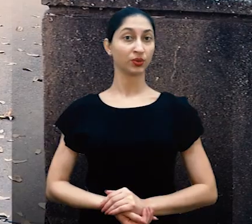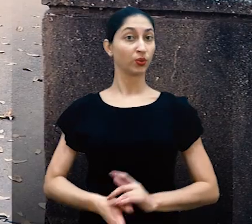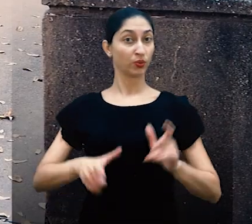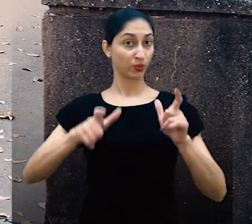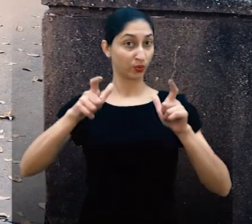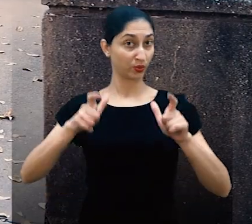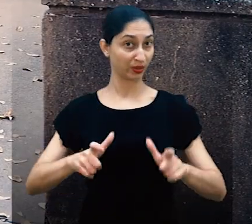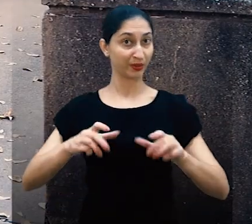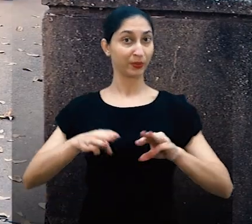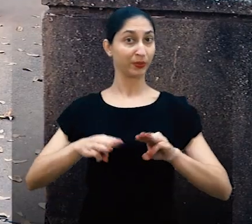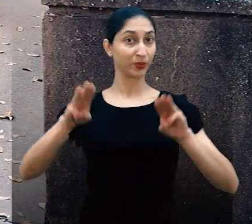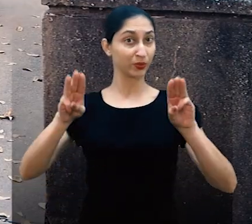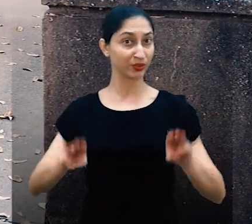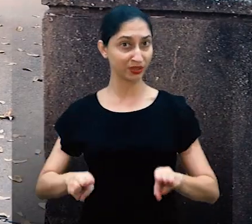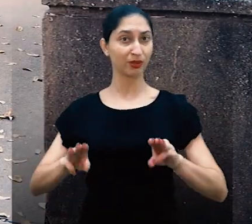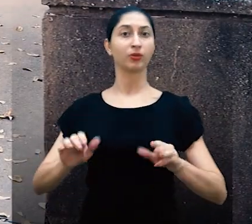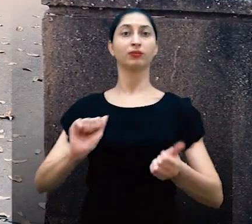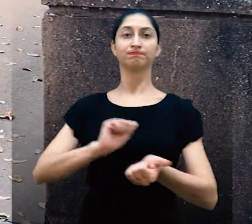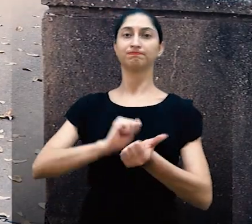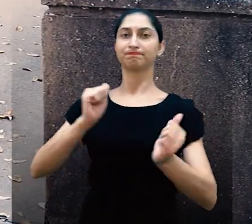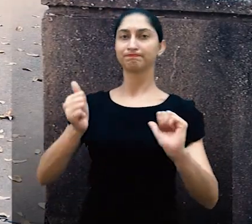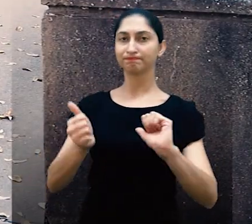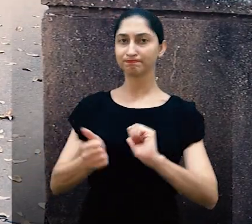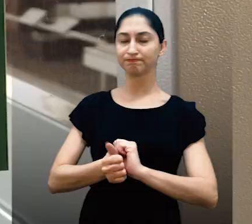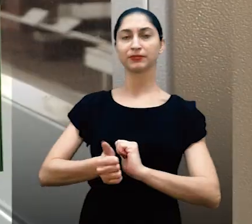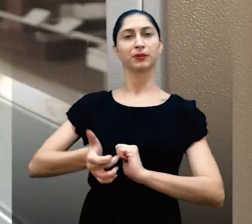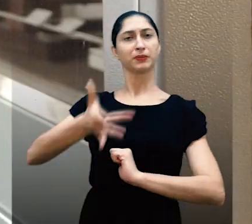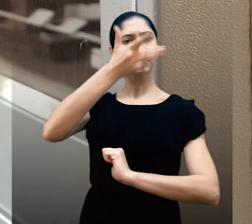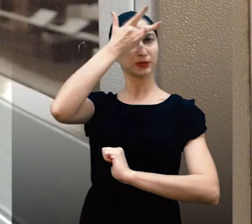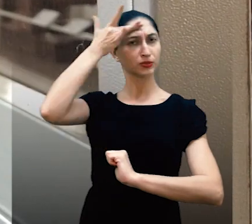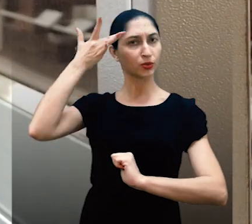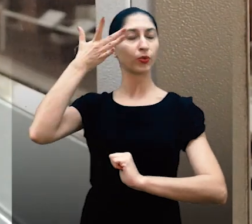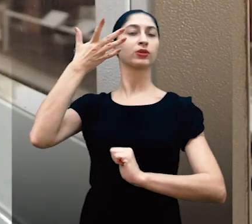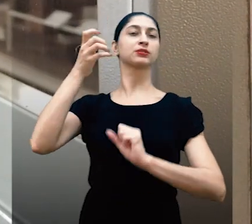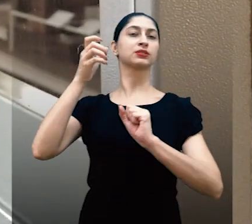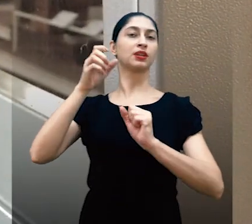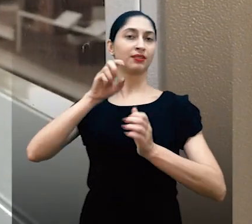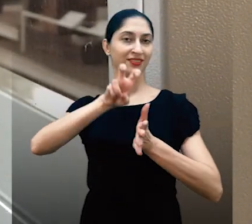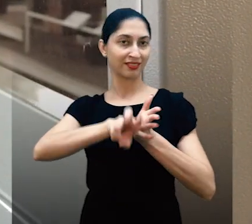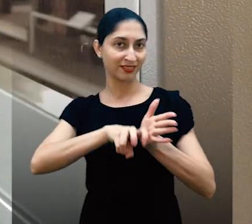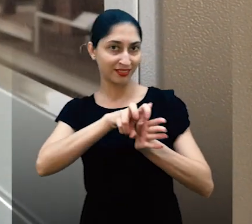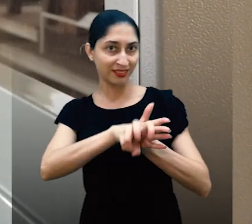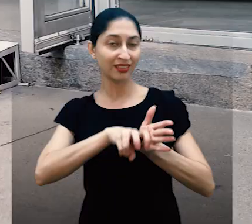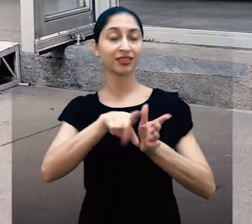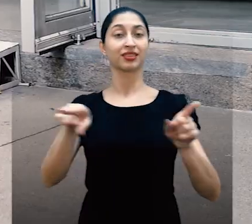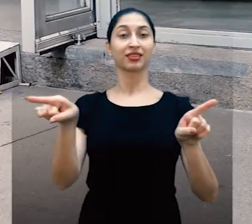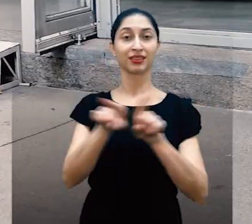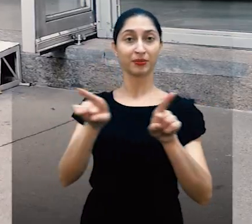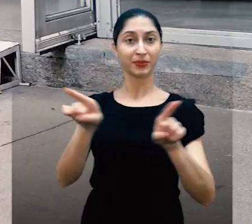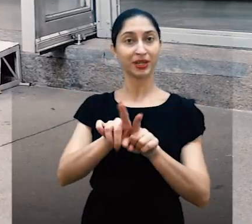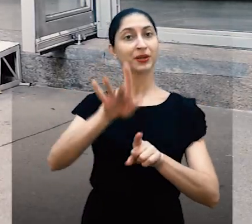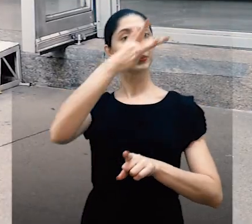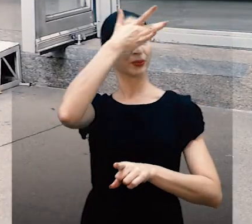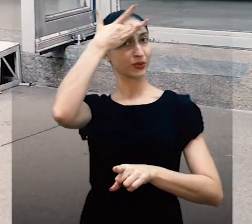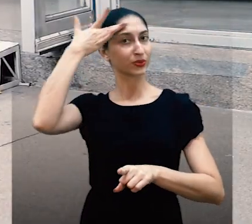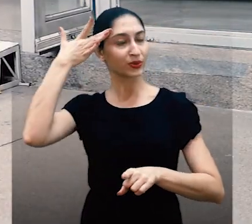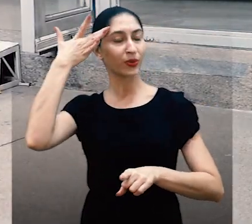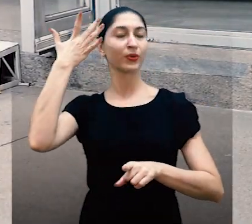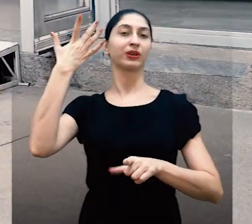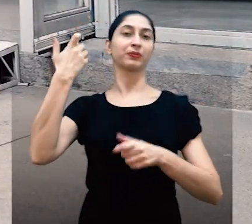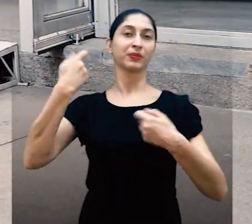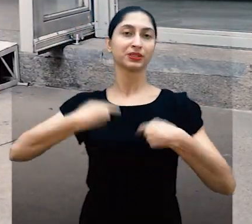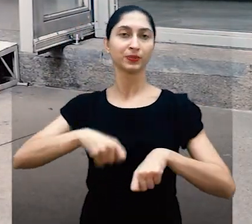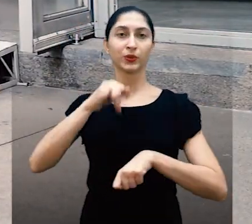A infraestrutura do museu é totalmente adaptada ao público usuário de cadeira de rodas e também pessoas com